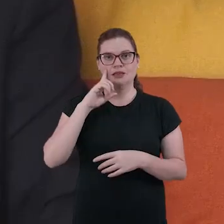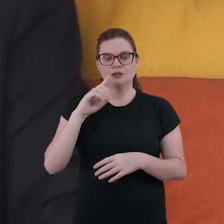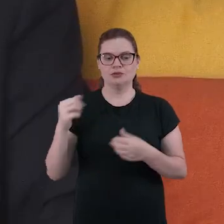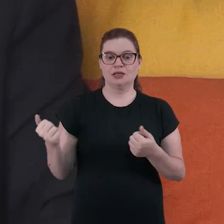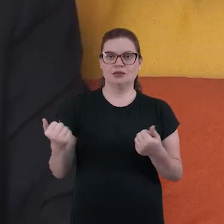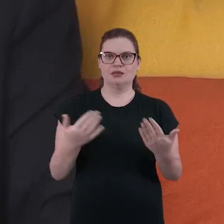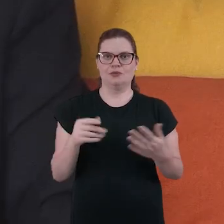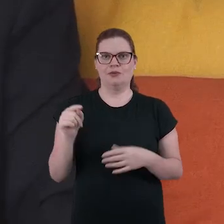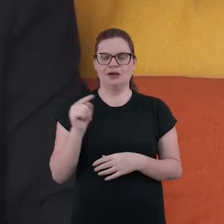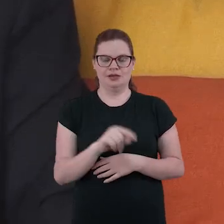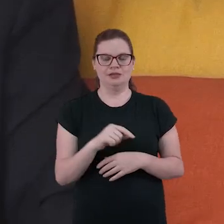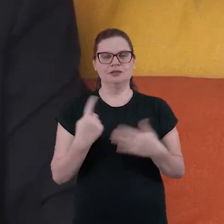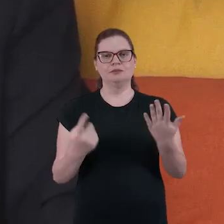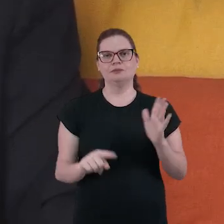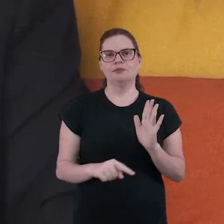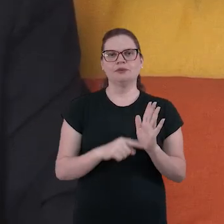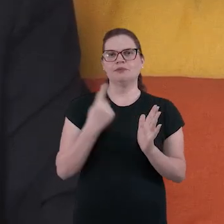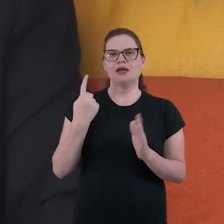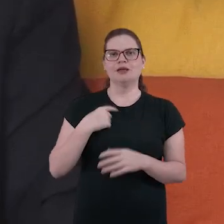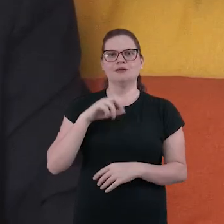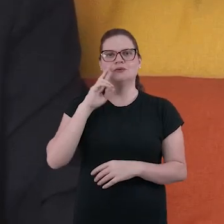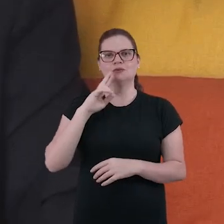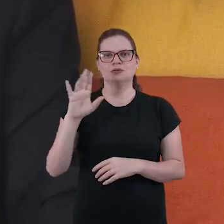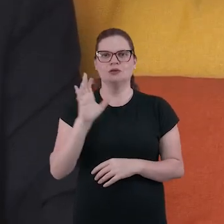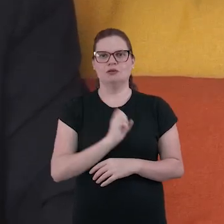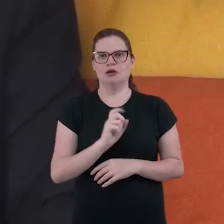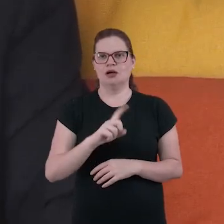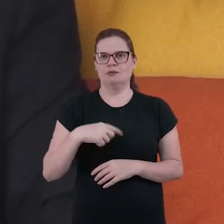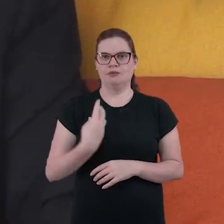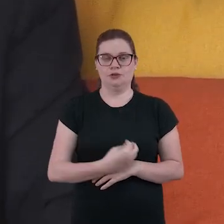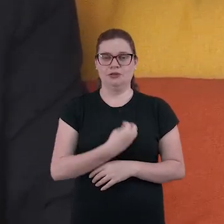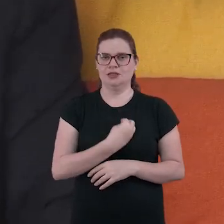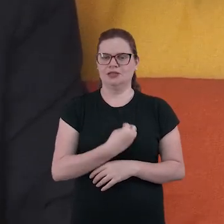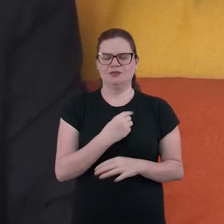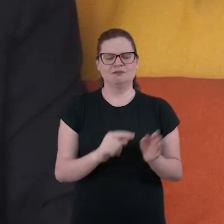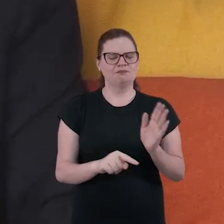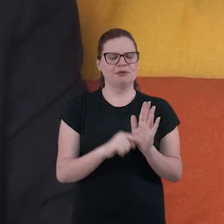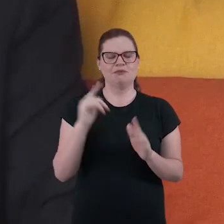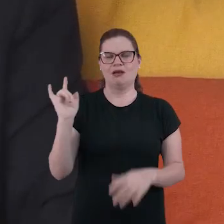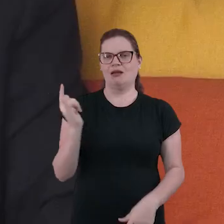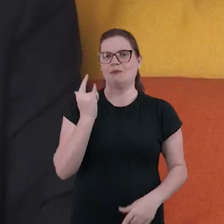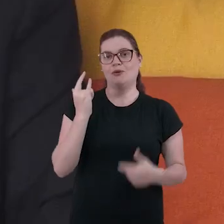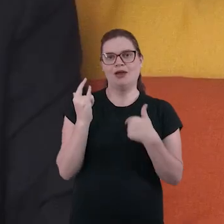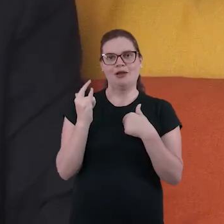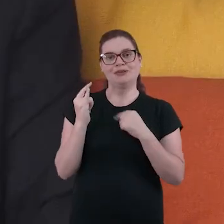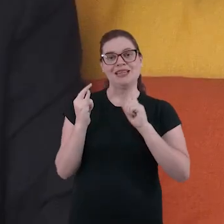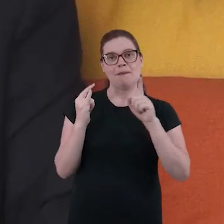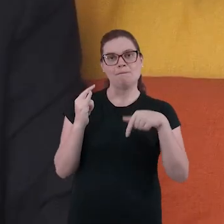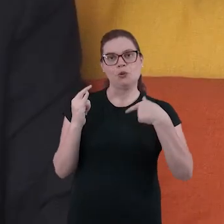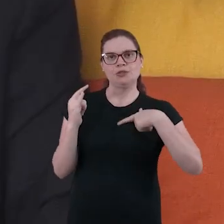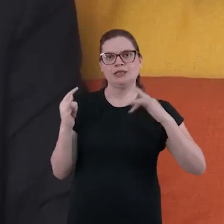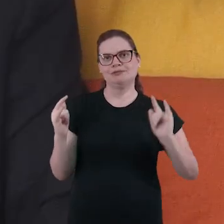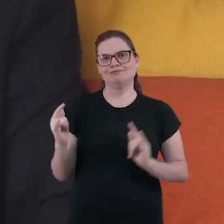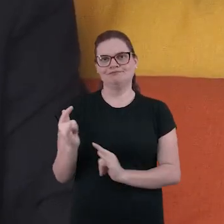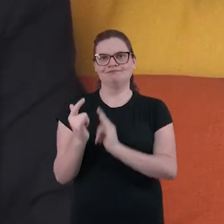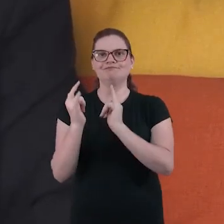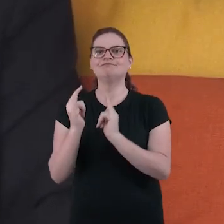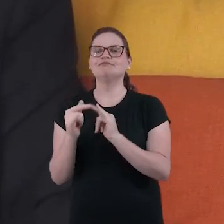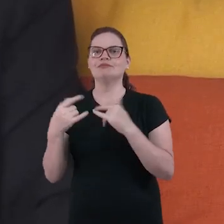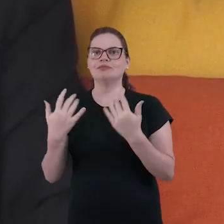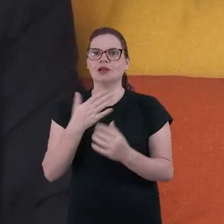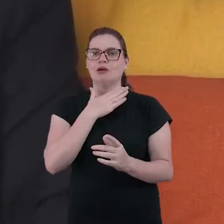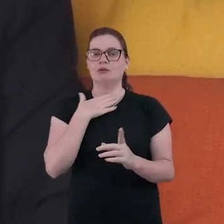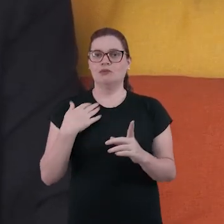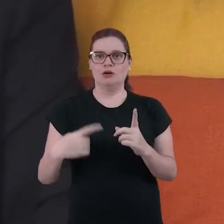né? Então, o Senhor primeiramente nos amou antes que nós pudéssemos amá-lo. O sacrifício chegou até nós sem que nada